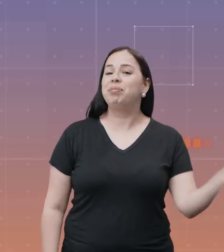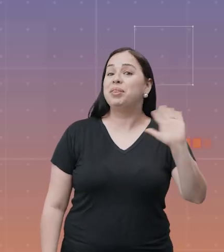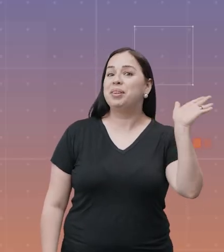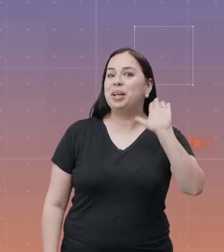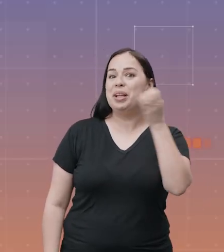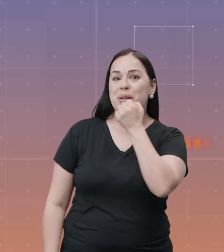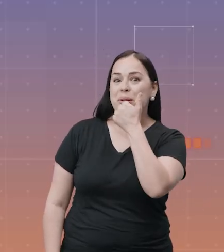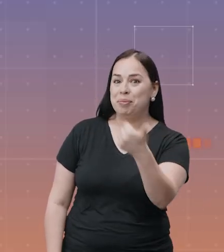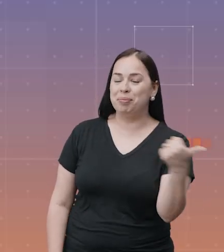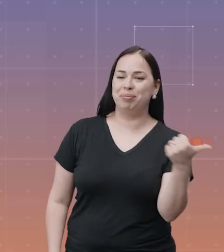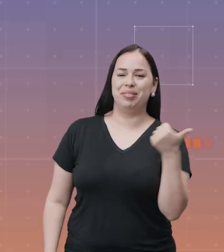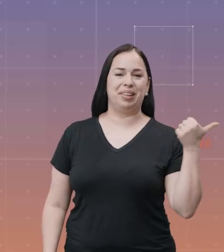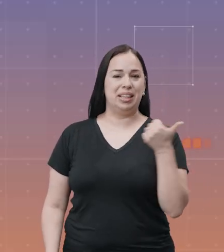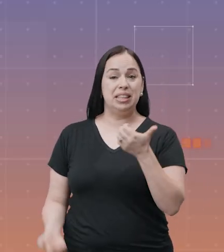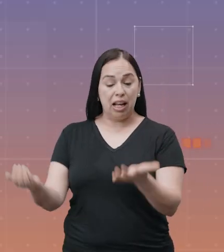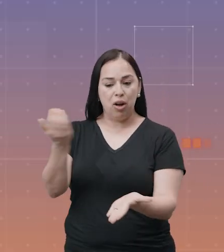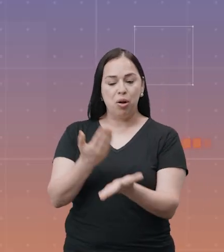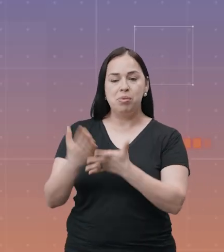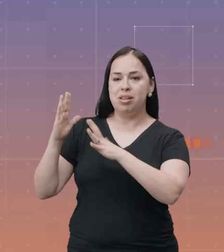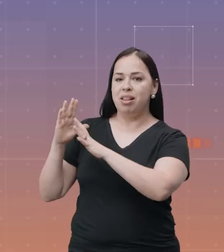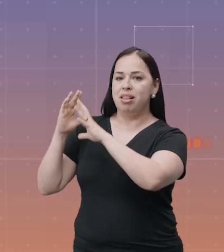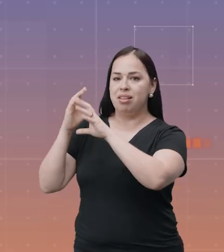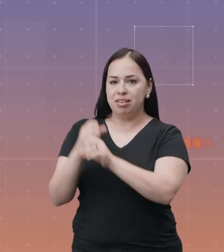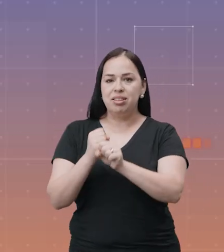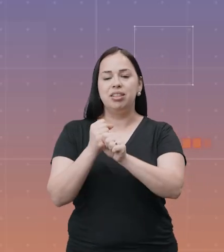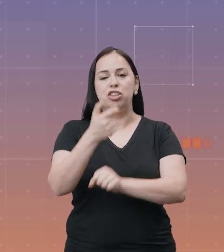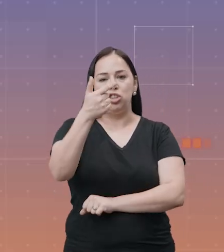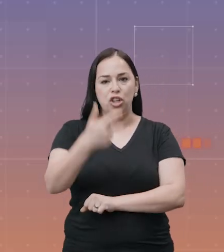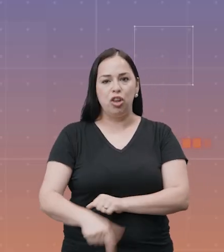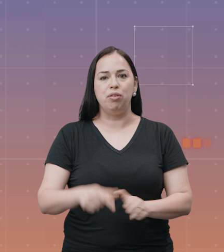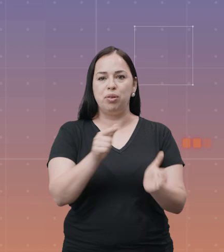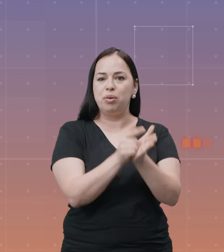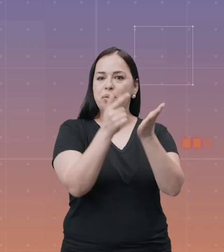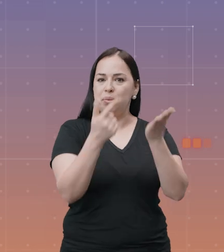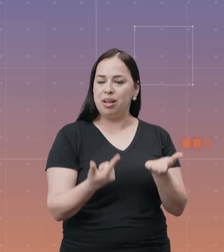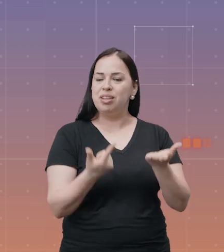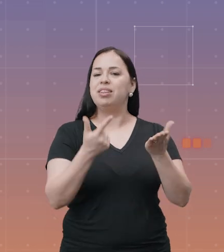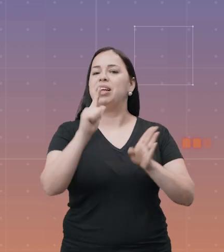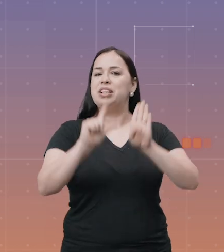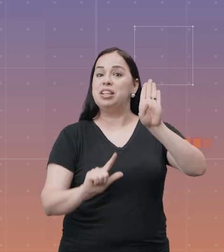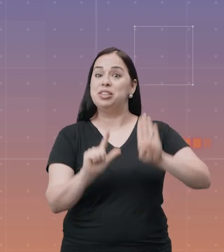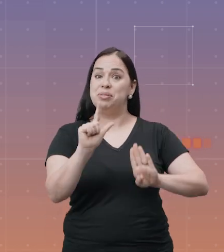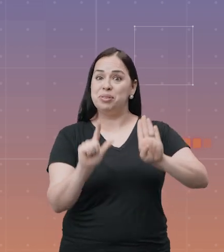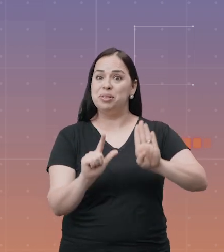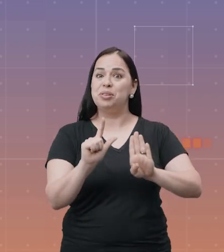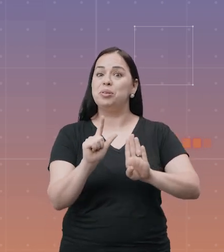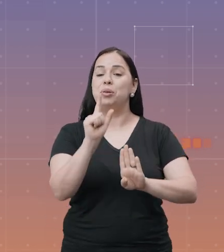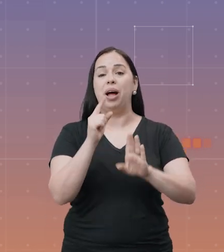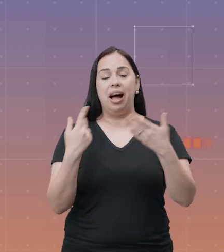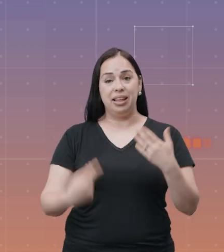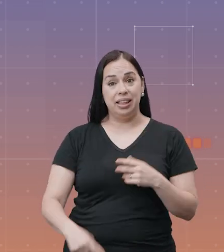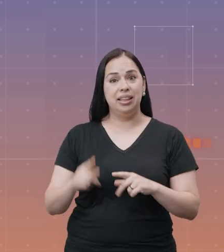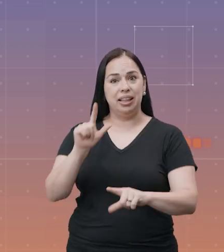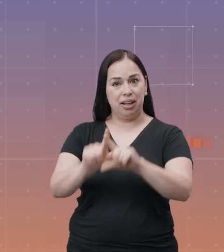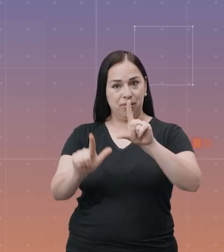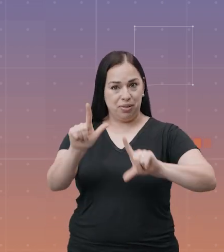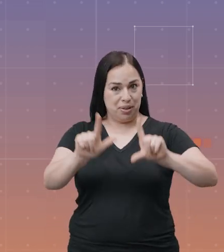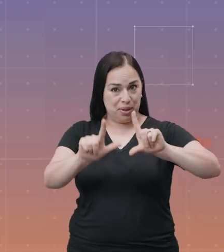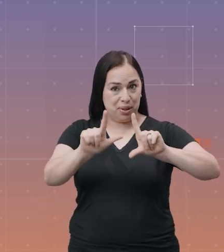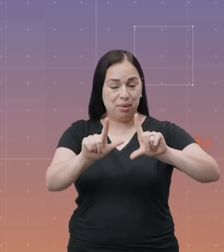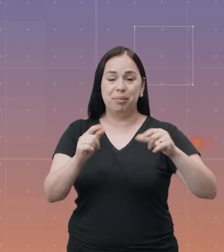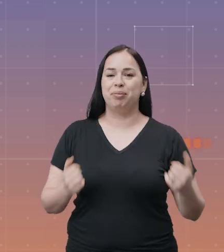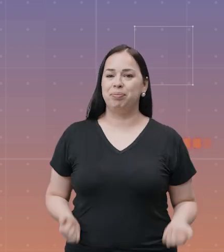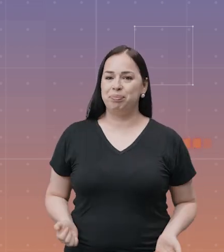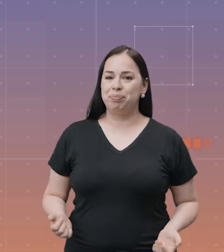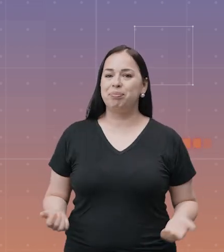Olá, tudo bem com você? Está começando mais uma edição da nossa retrospectiva do Boletim Legislativo aqui na TV Câmara de São José